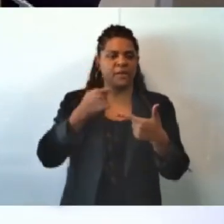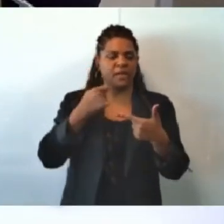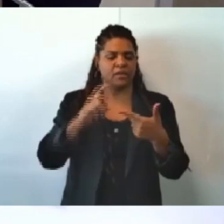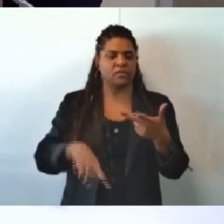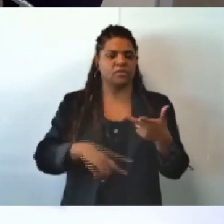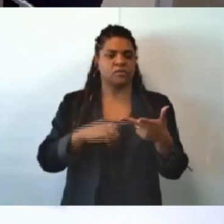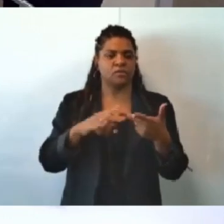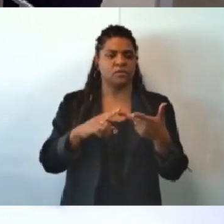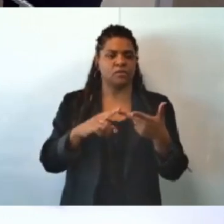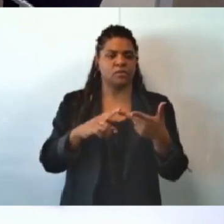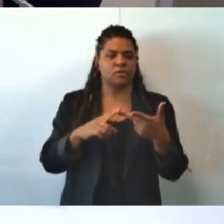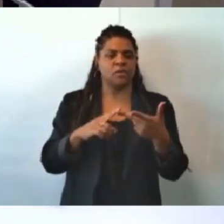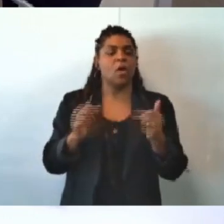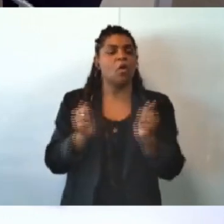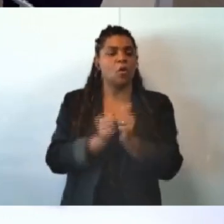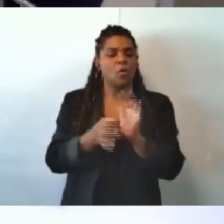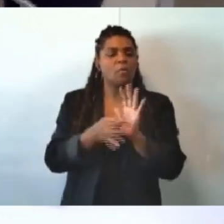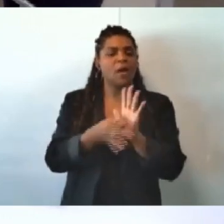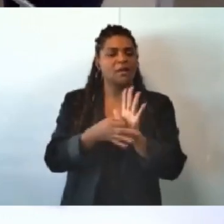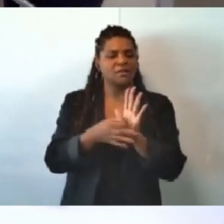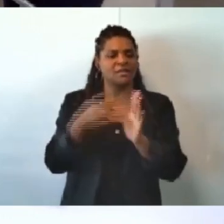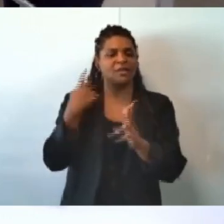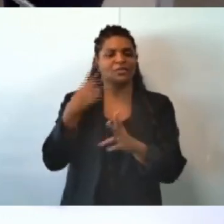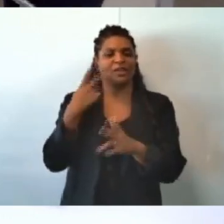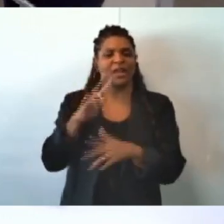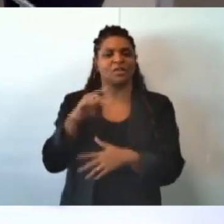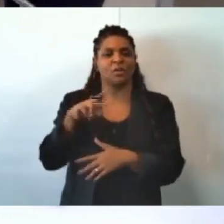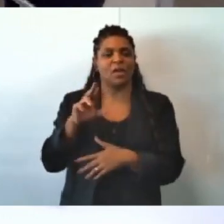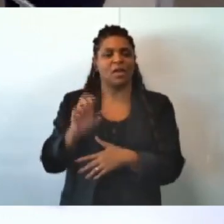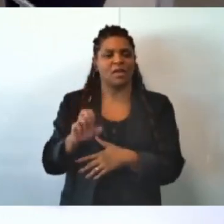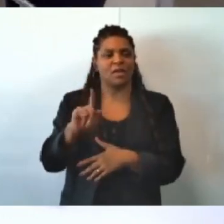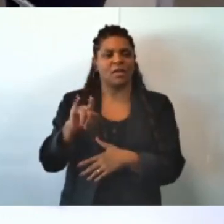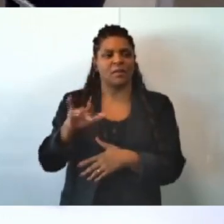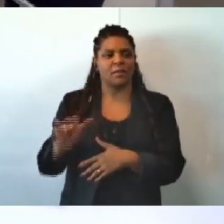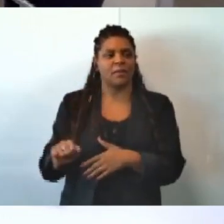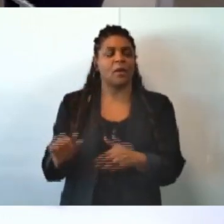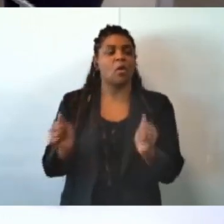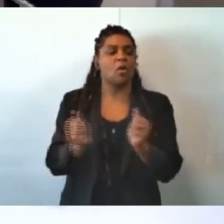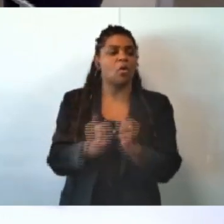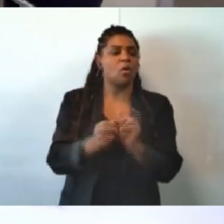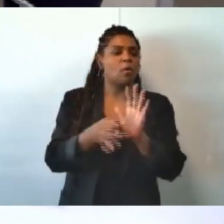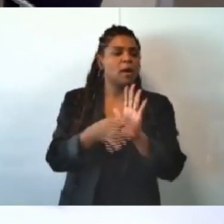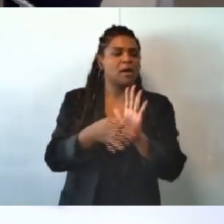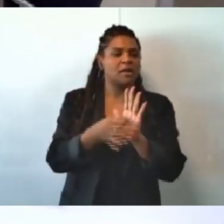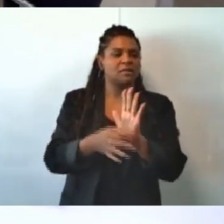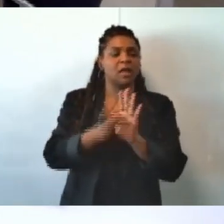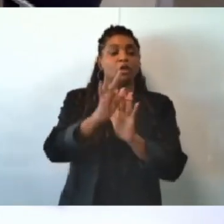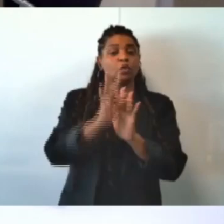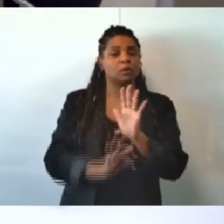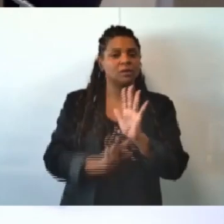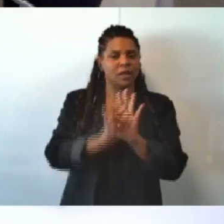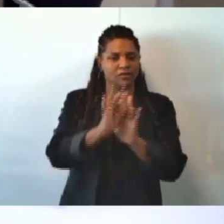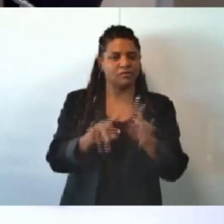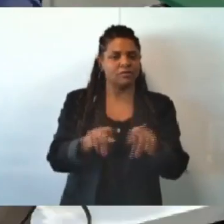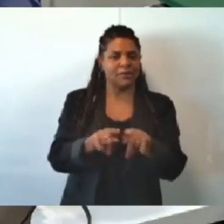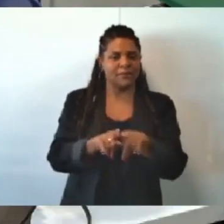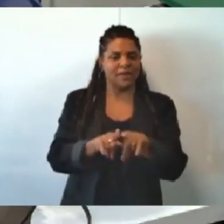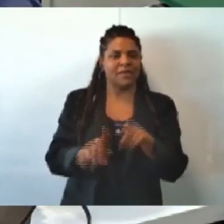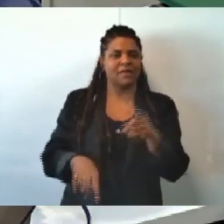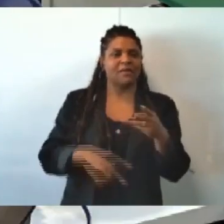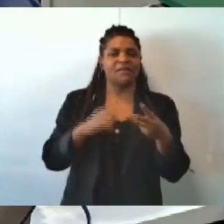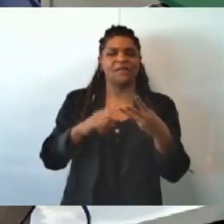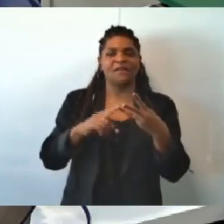Henrique Braga. Vereador Miltinho CGE. Com parecer do relator também. Vereador Fernando Luiz.